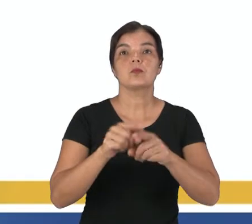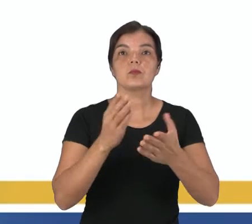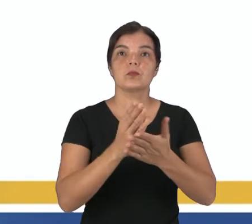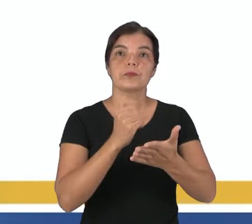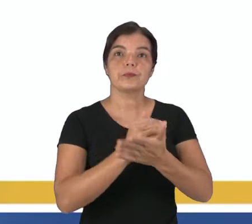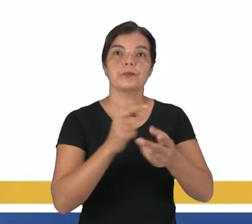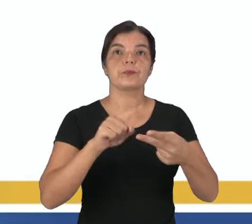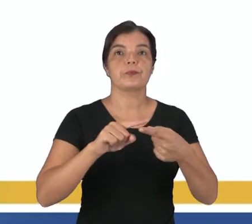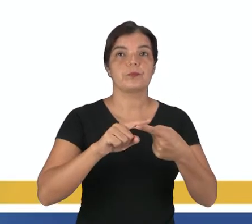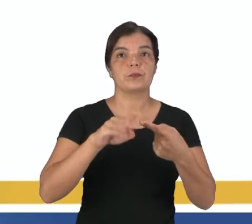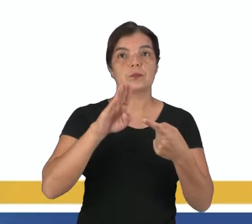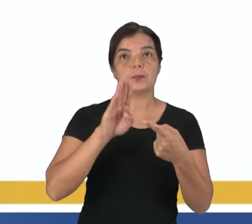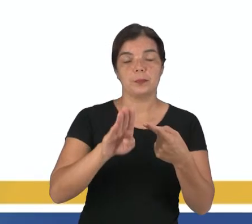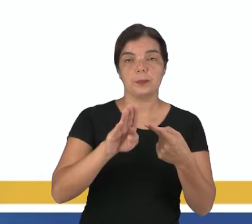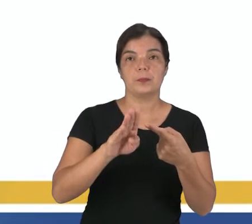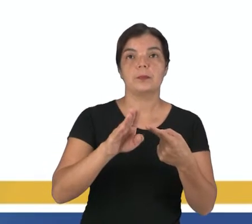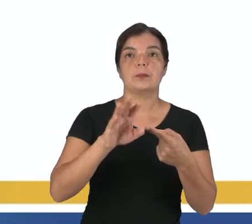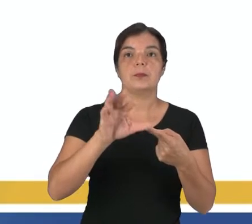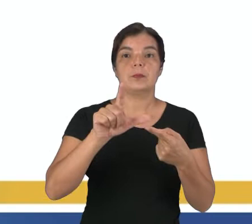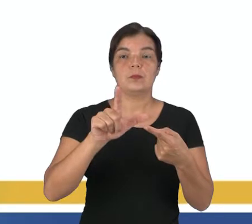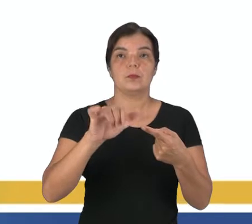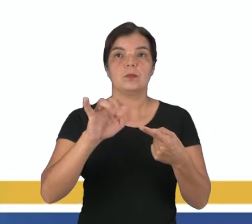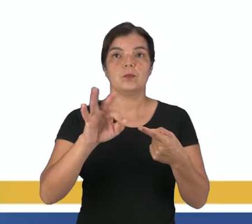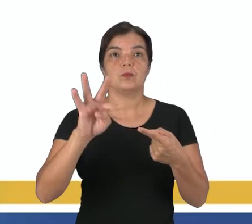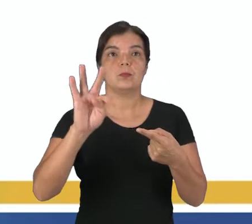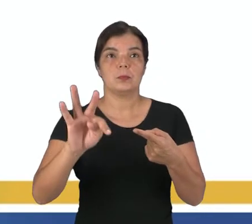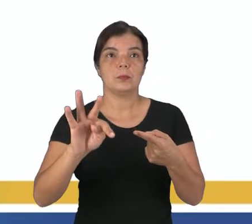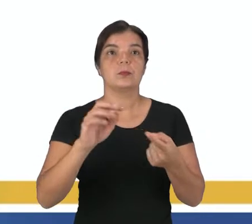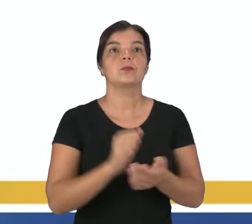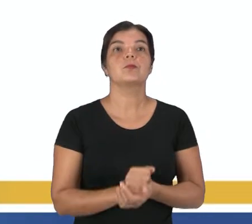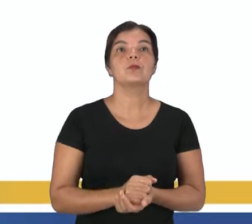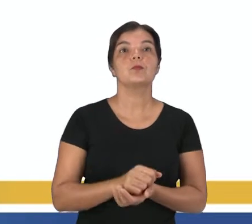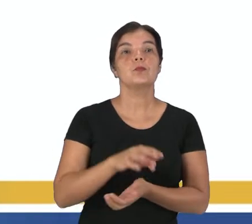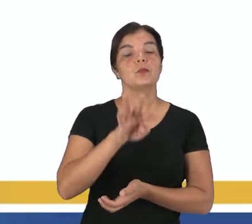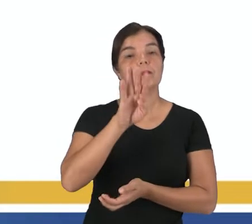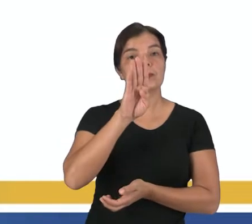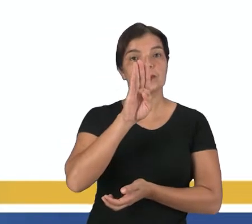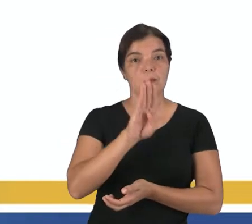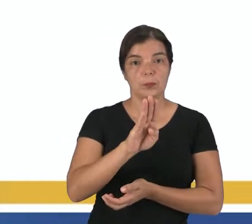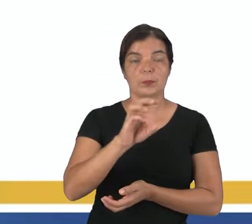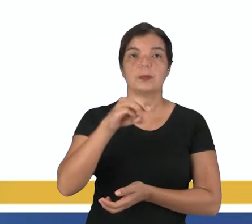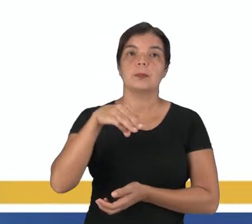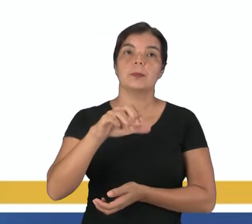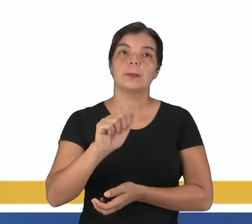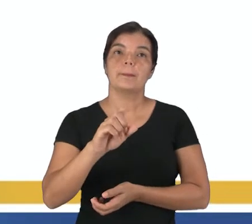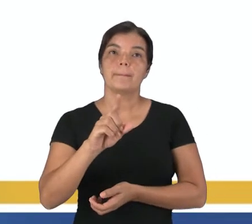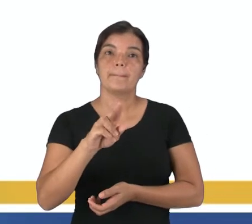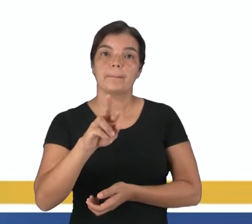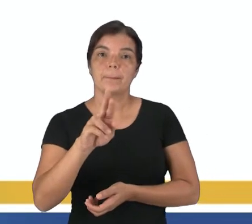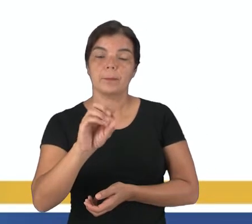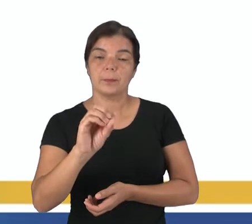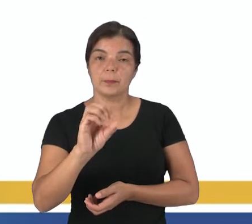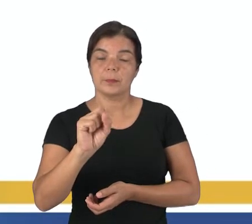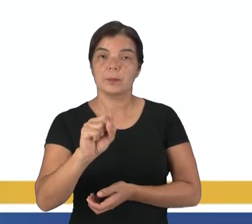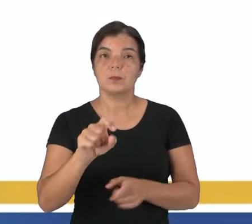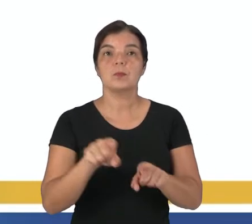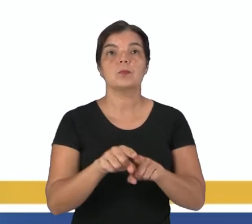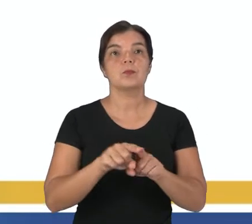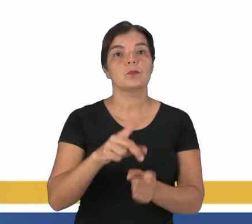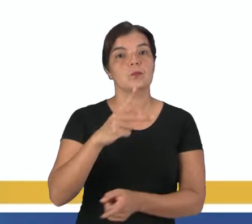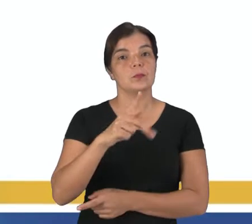ser divididos entre linfócito B e linfócito T. O linfócito B, também conhecido